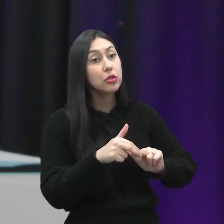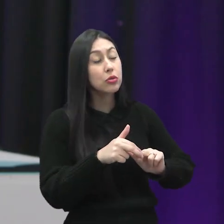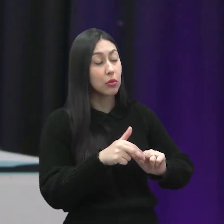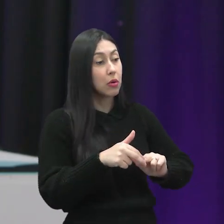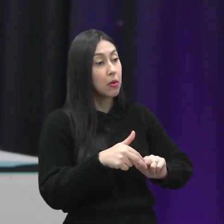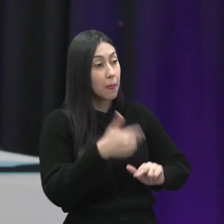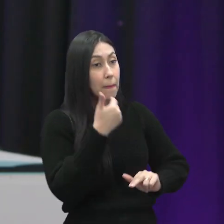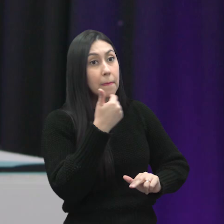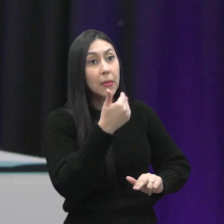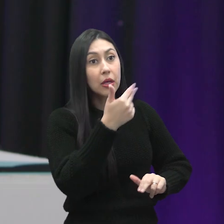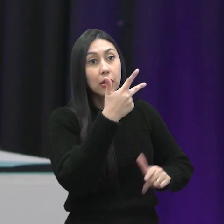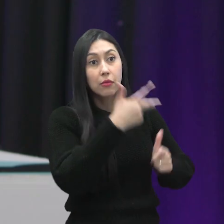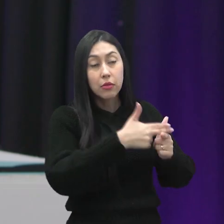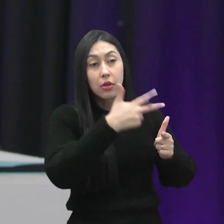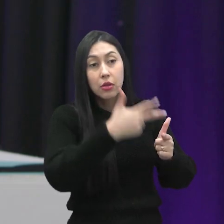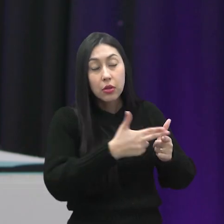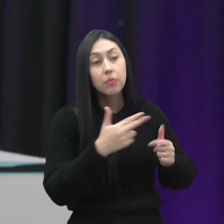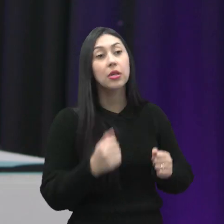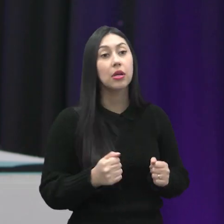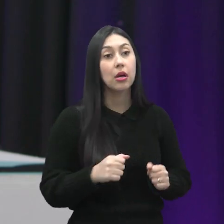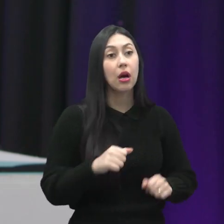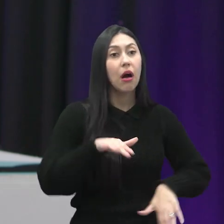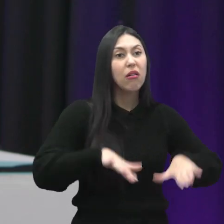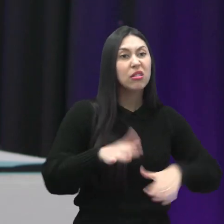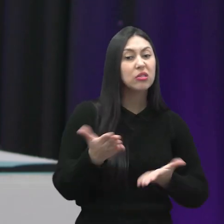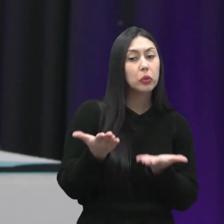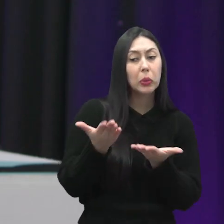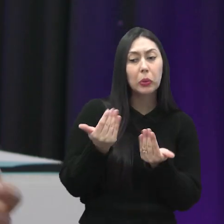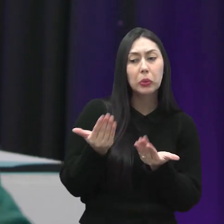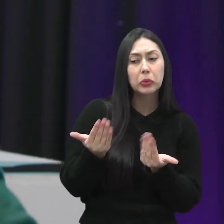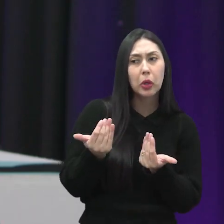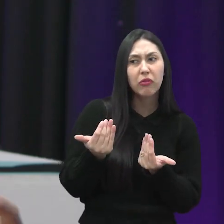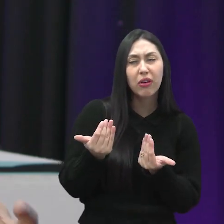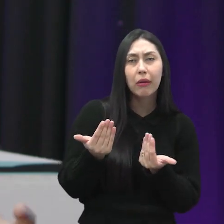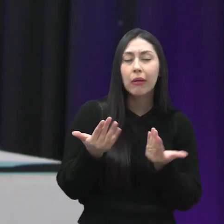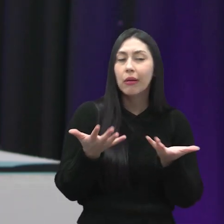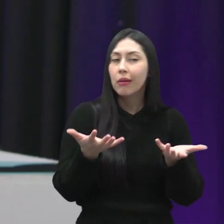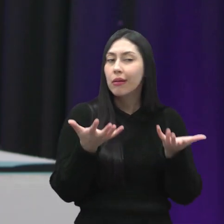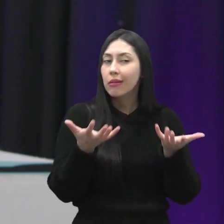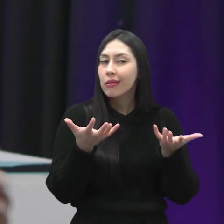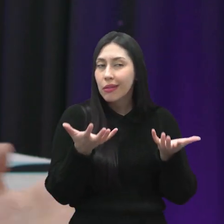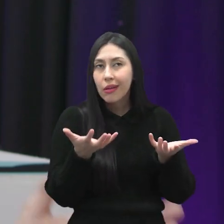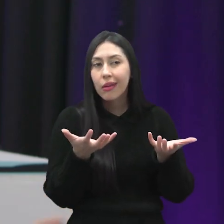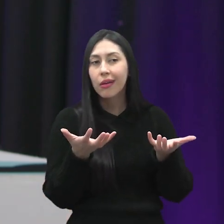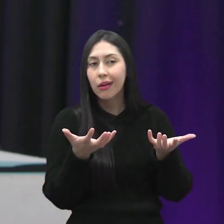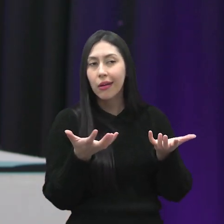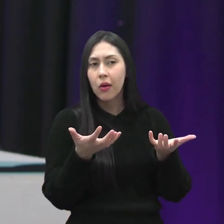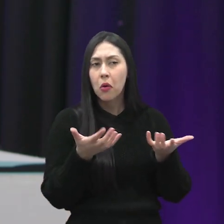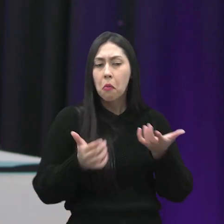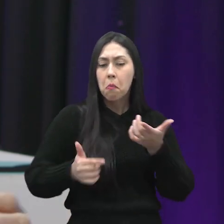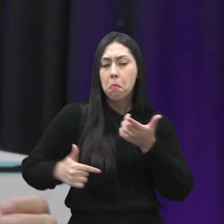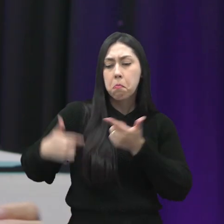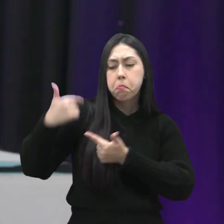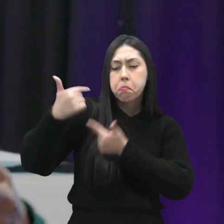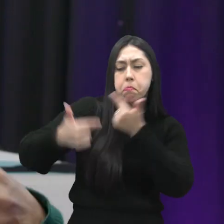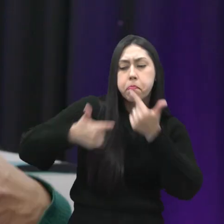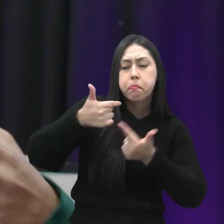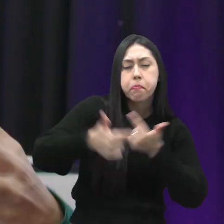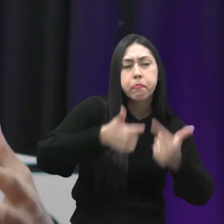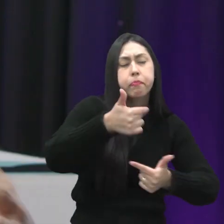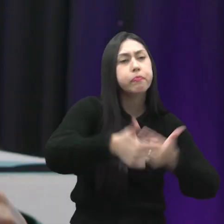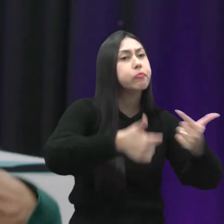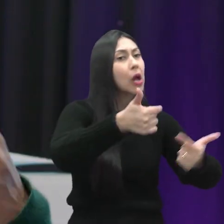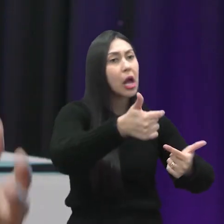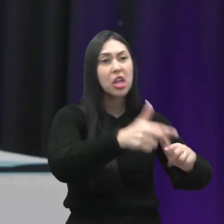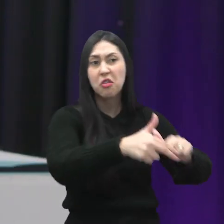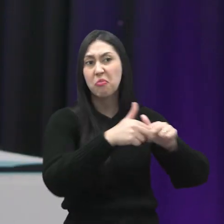a vasectomia como uma solução. Às vezes esse jovem, ele pretende, né, na verdade, seguir uma carreira, ele pretende não